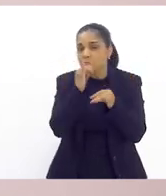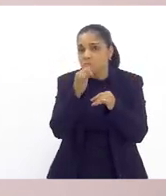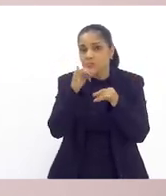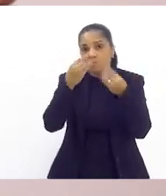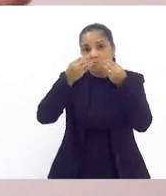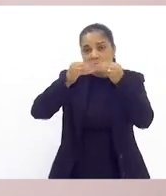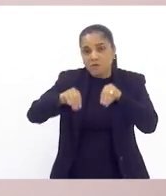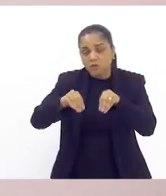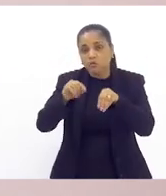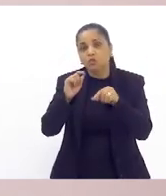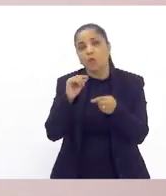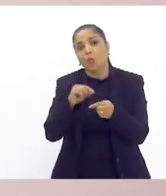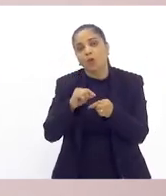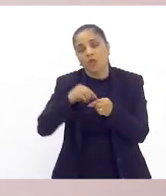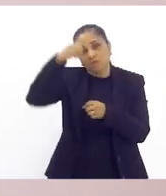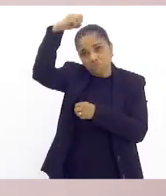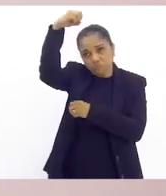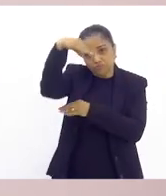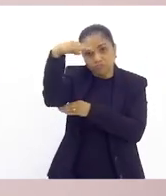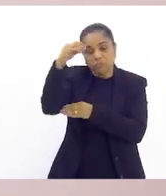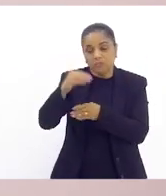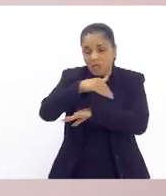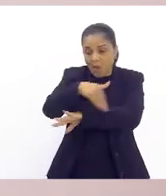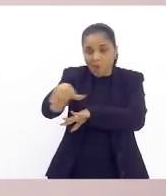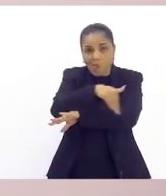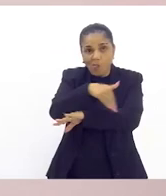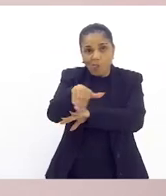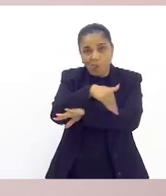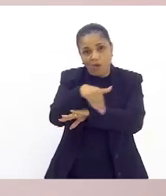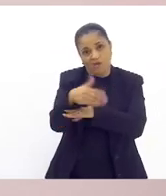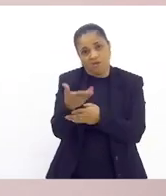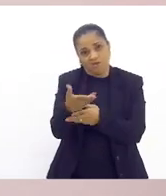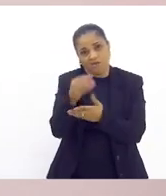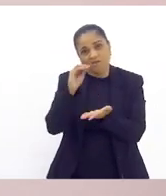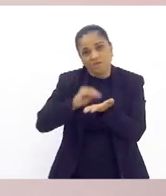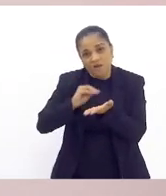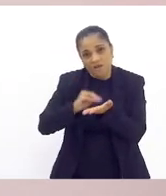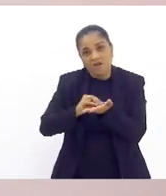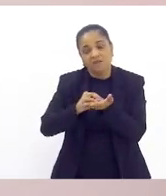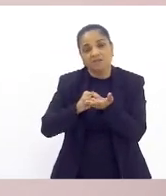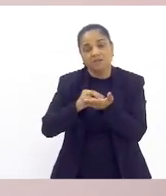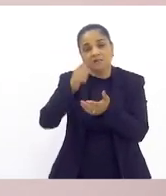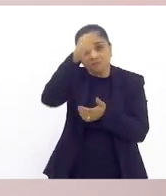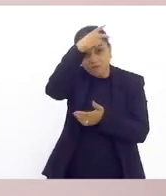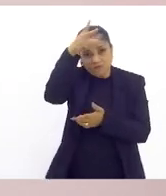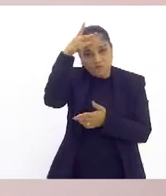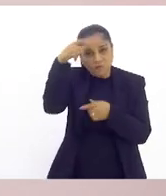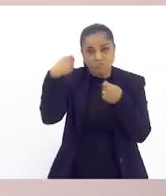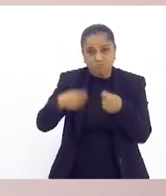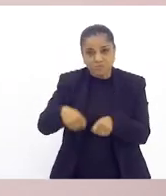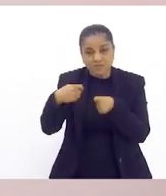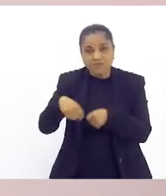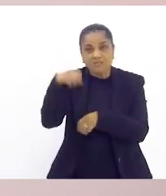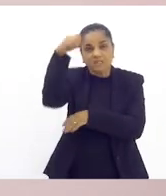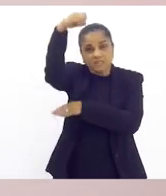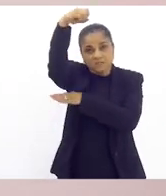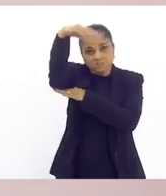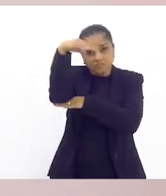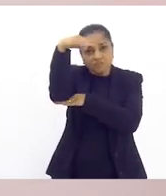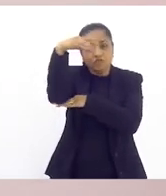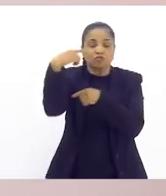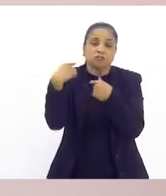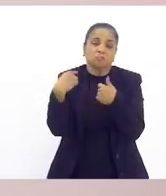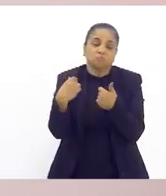a falta de iluminação pública Afinal de conta a prefeitura precisa instalar seus pontos de energia usando a rede